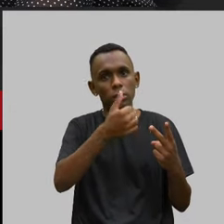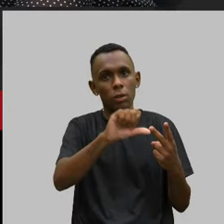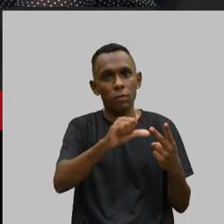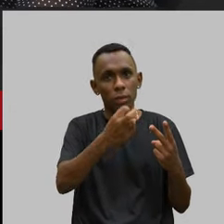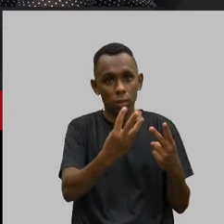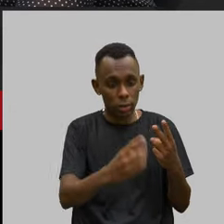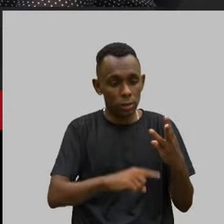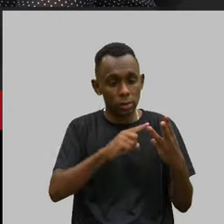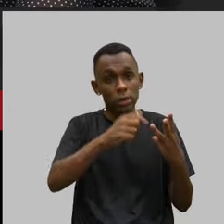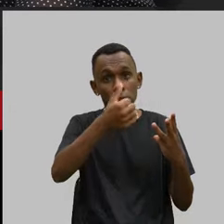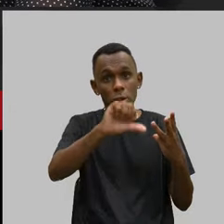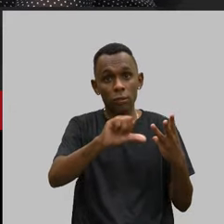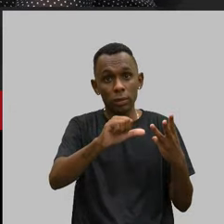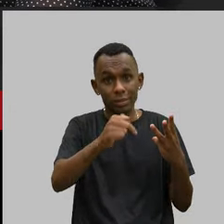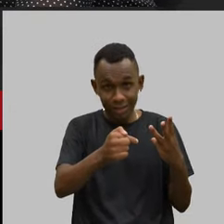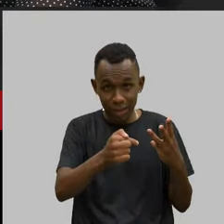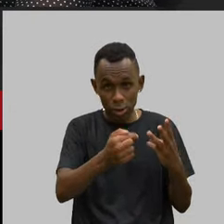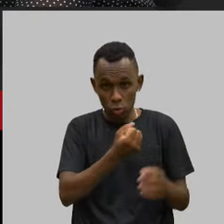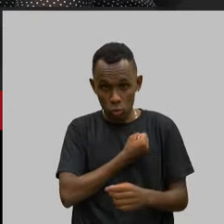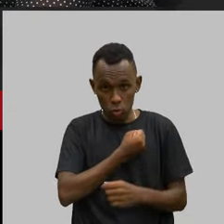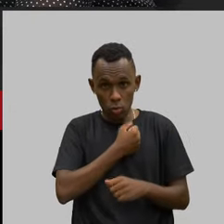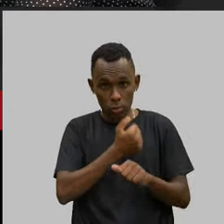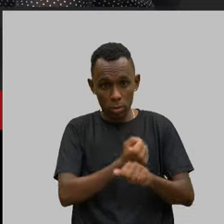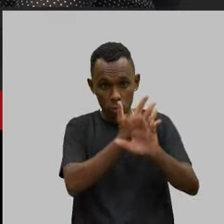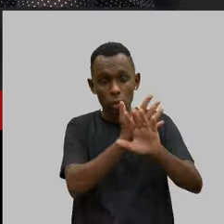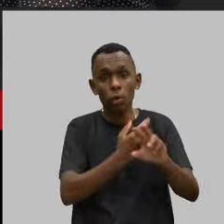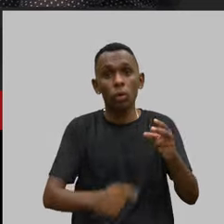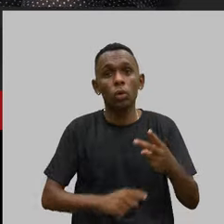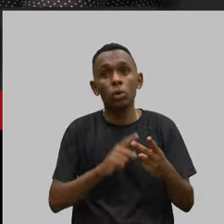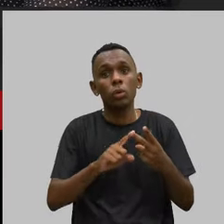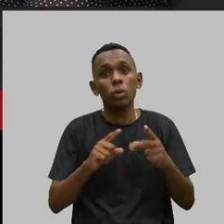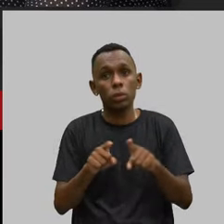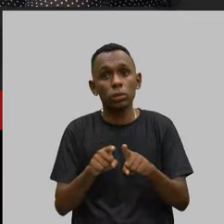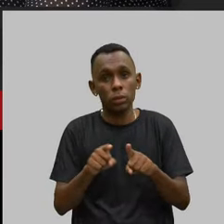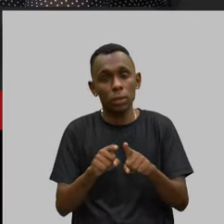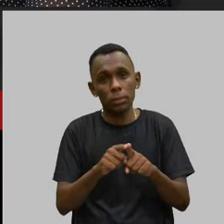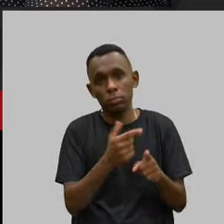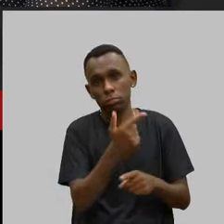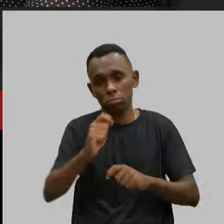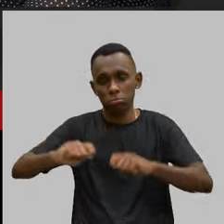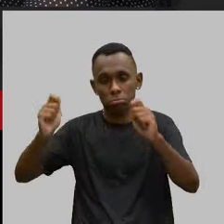197 e o cadrasto de doações para Leite Urbano da